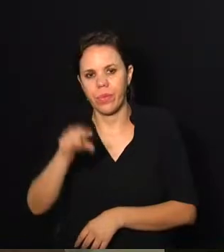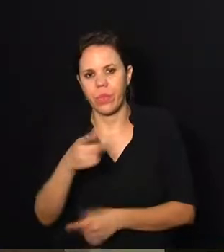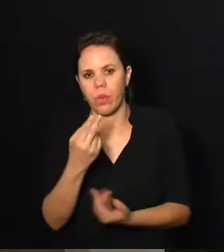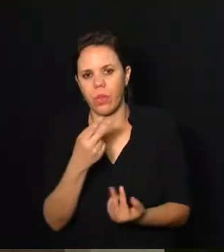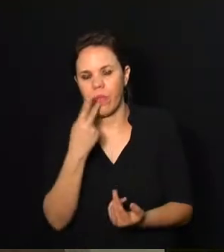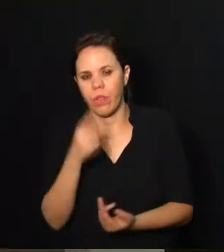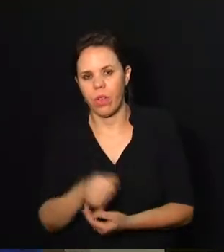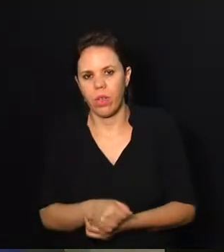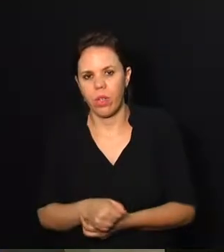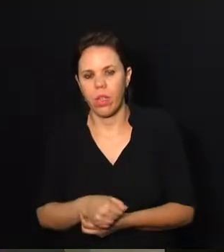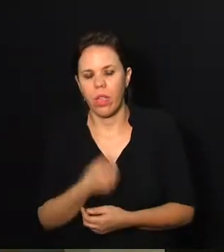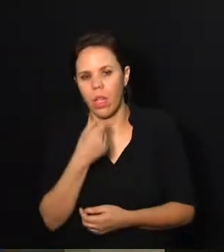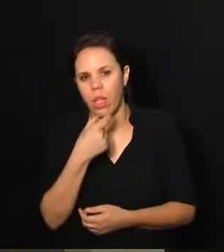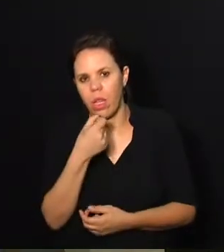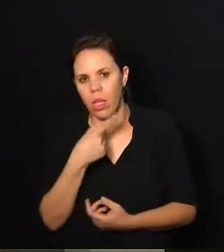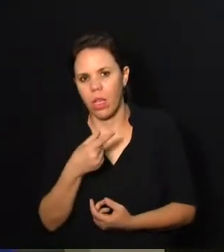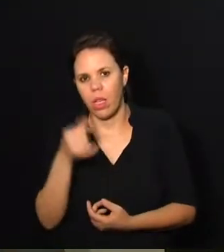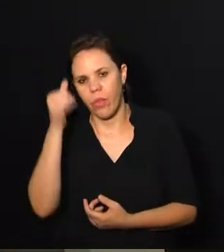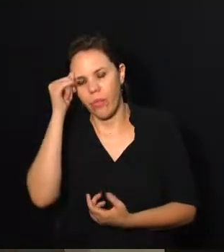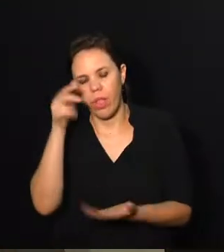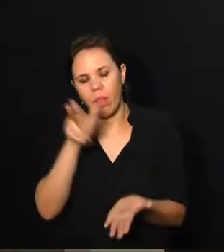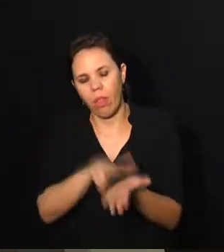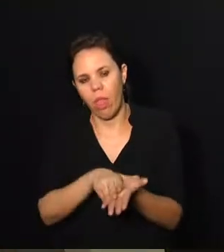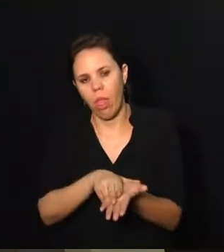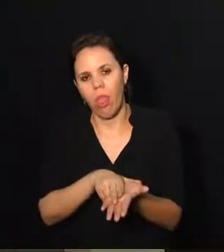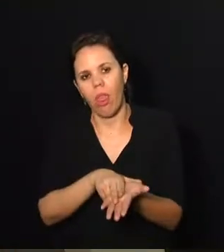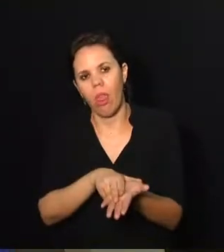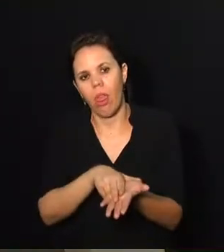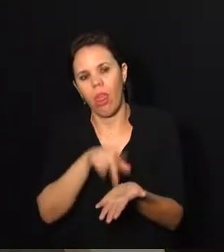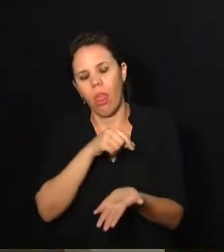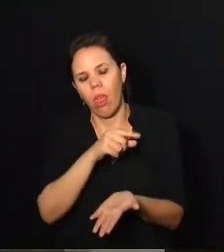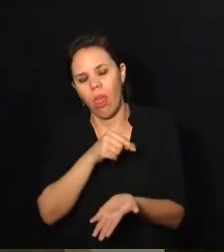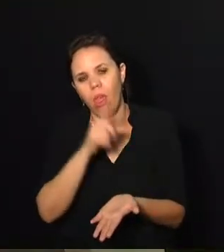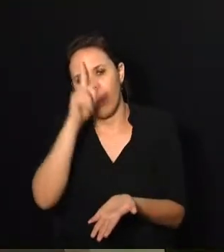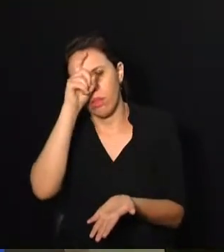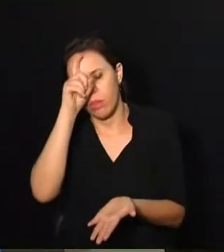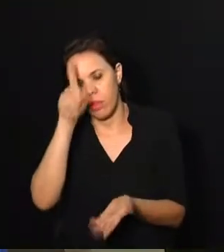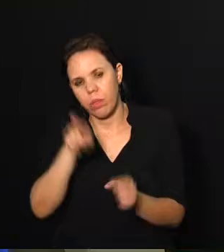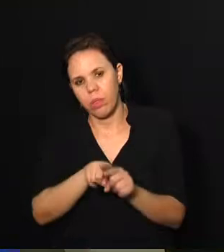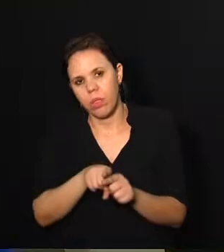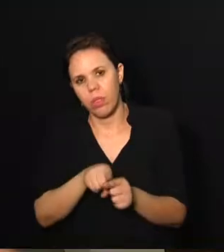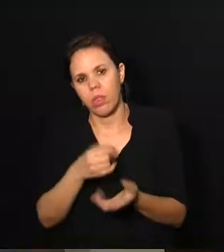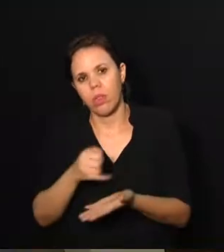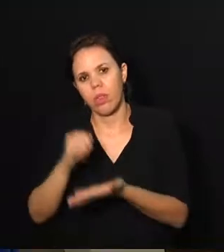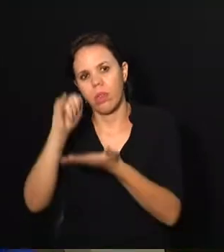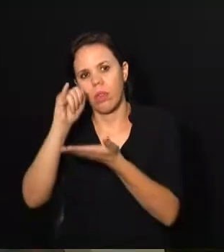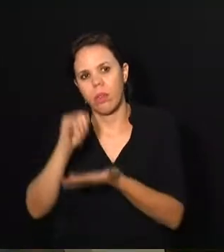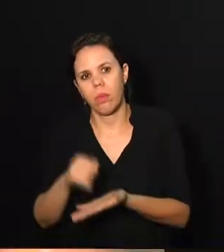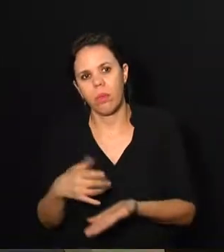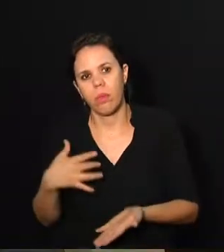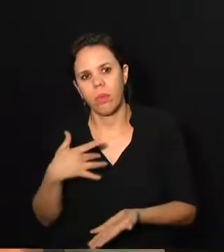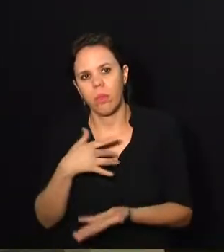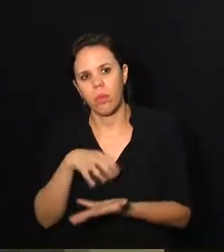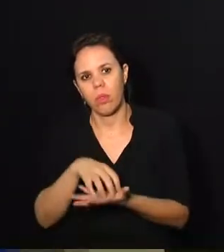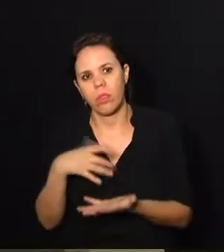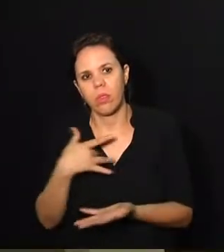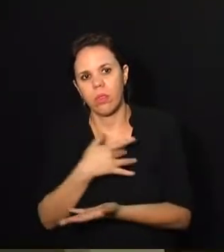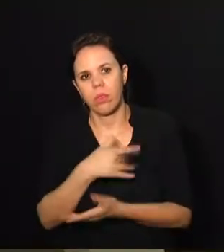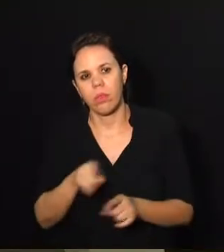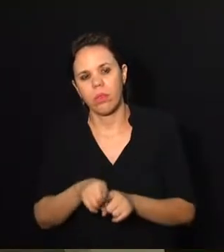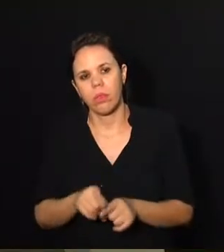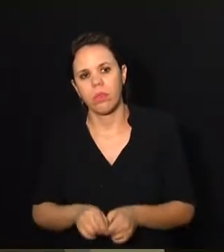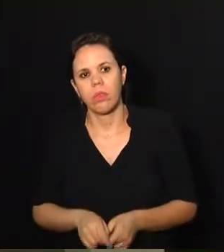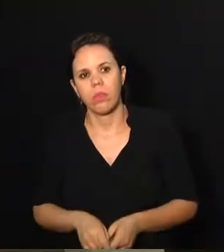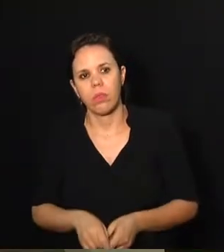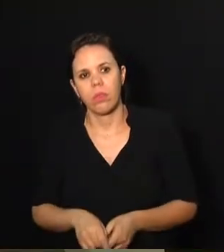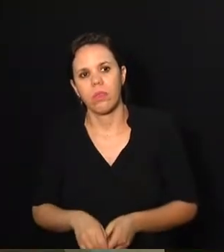falou, evita remédios, evita internações, nós abatendo no posto de saúde lá toda hora para medir pressão, etc. Então,